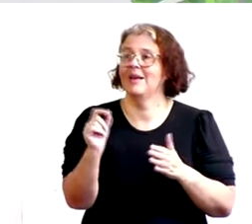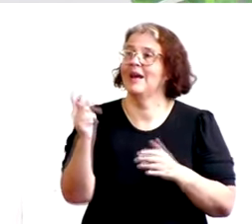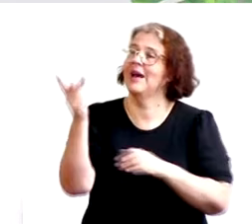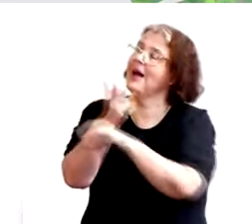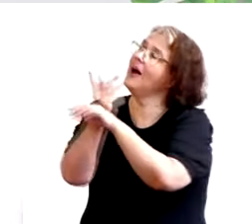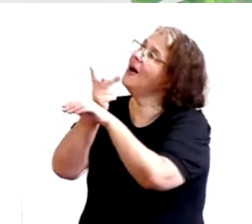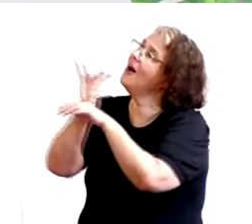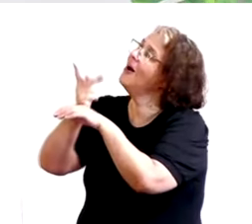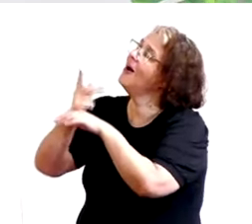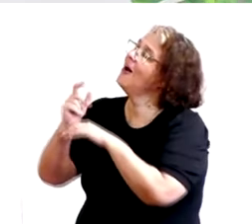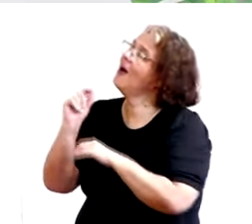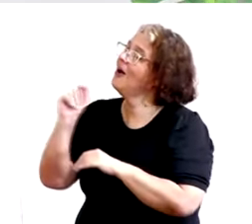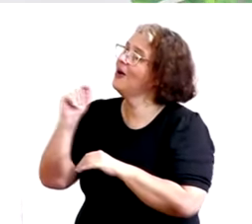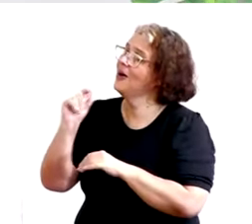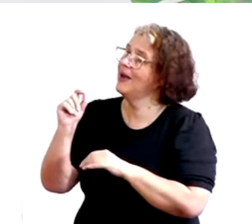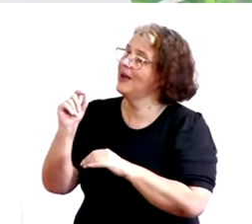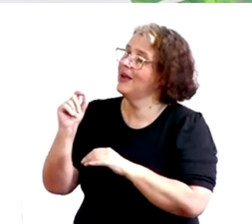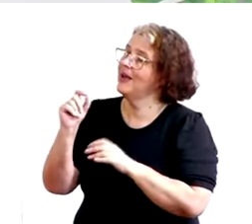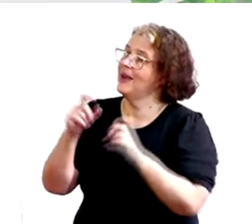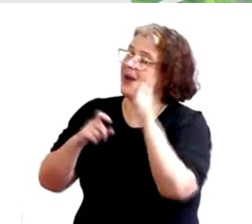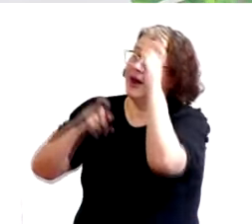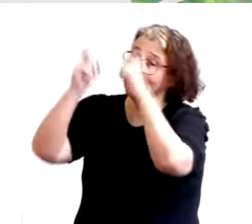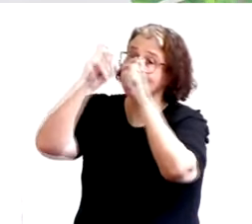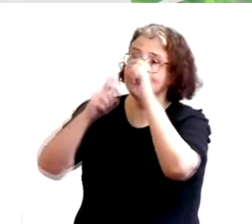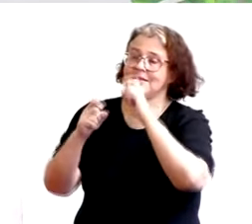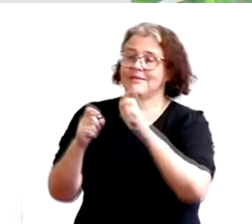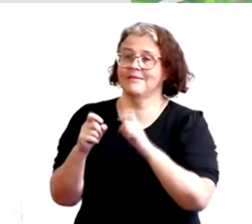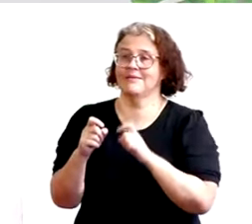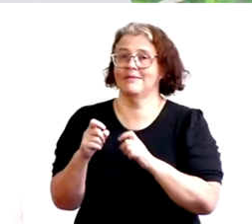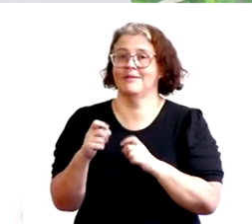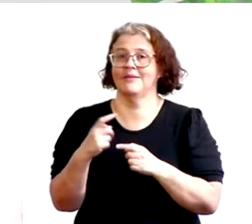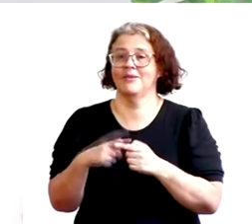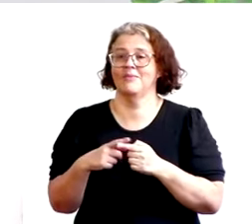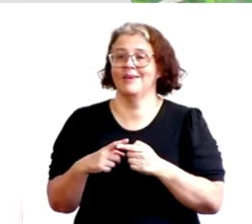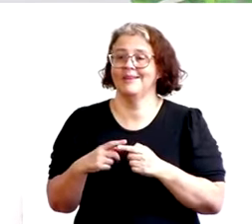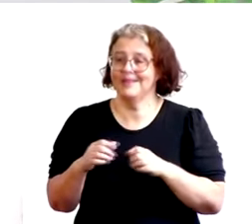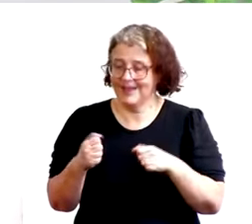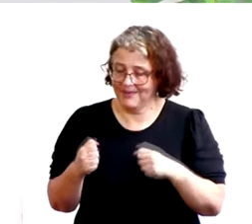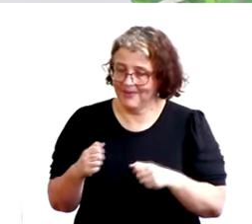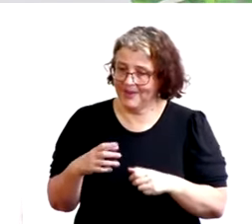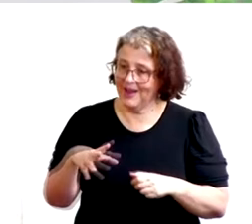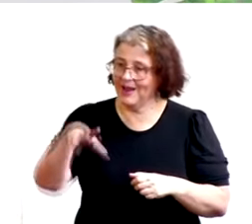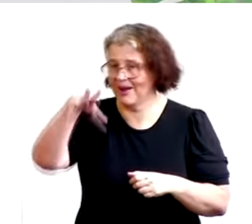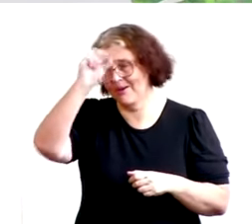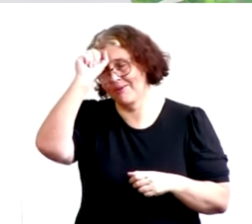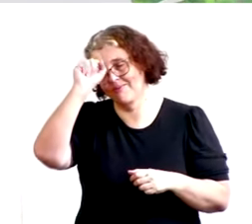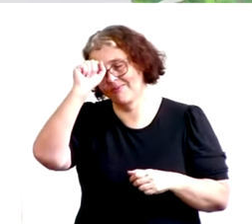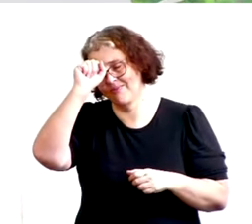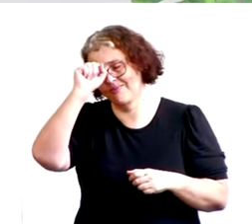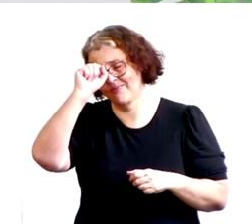aflição mas o fundamento para o crescimento espiritual e consolo